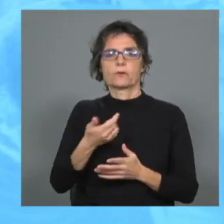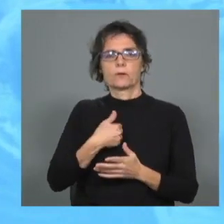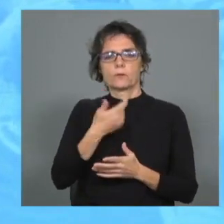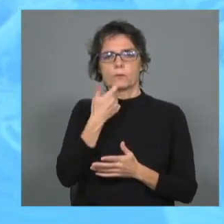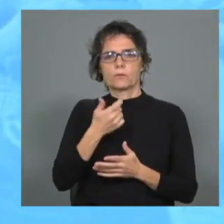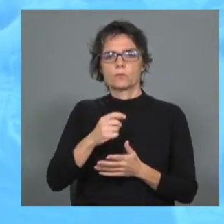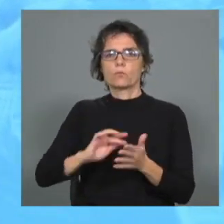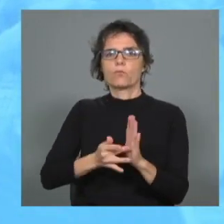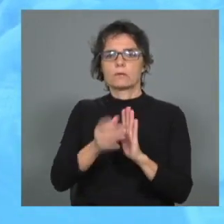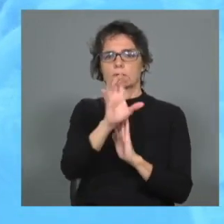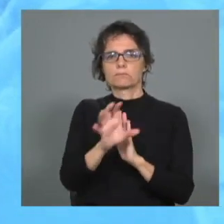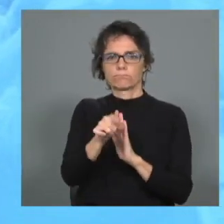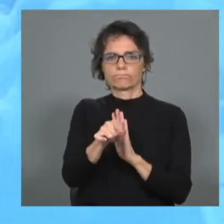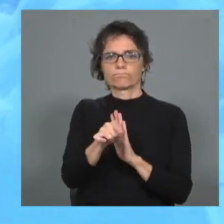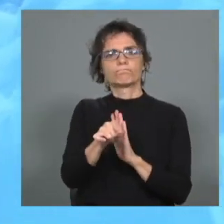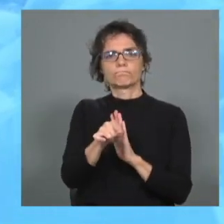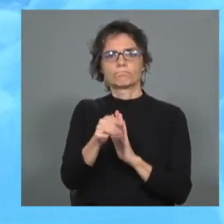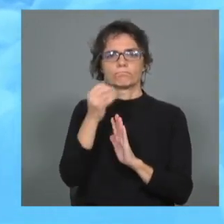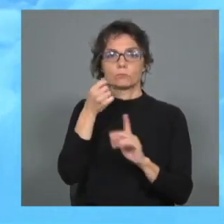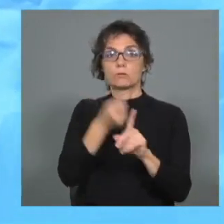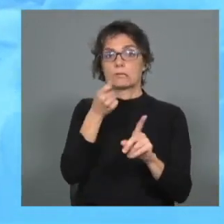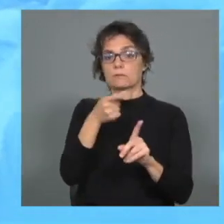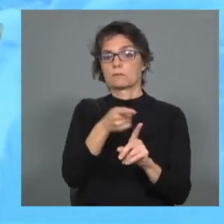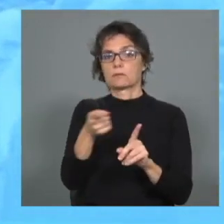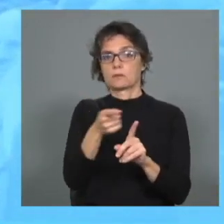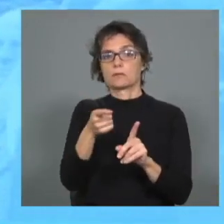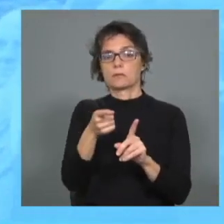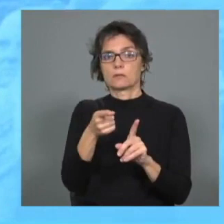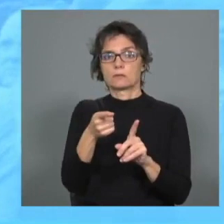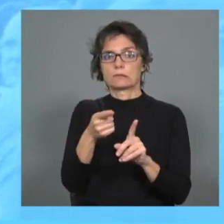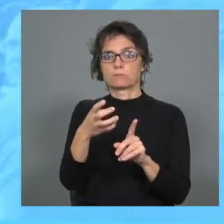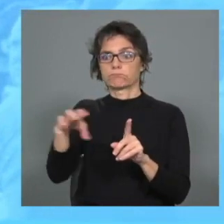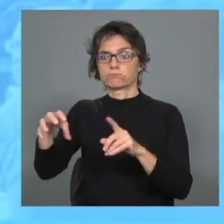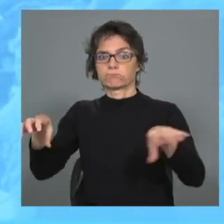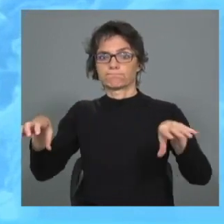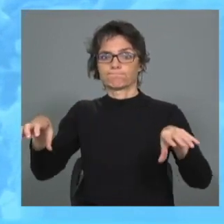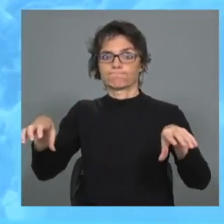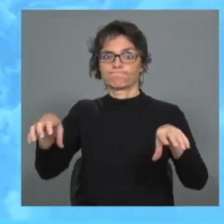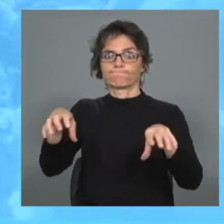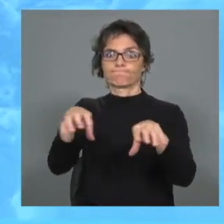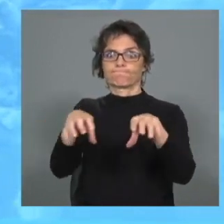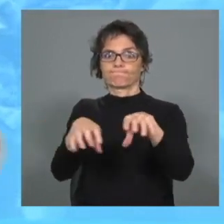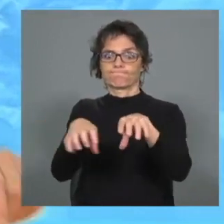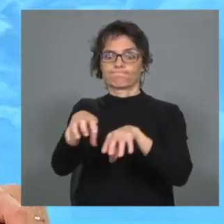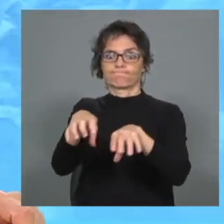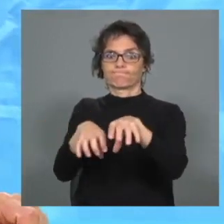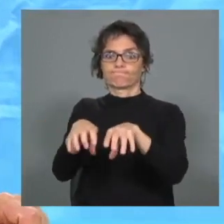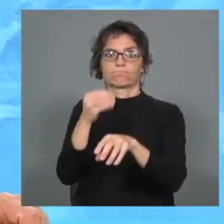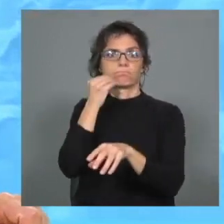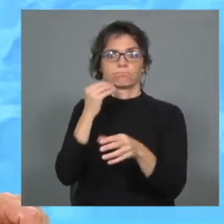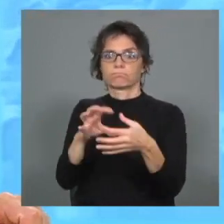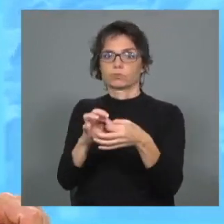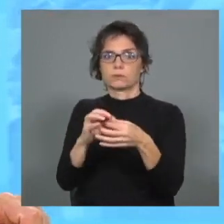desafio de conciliar aparentemente dois blocos que estão divididos? Que unidade é necessário